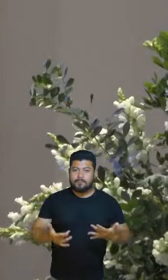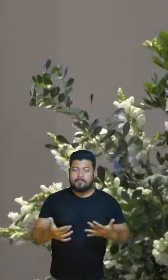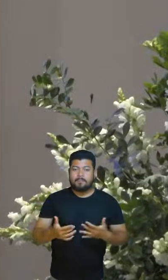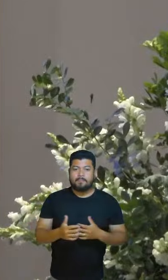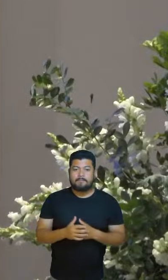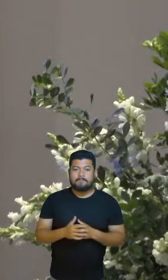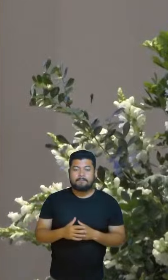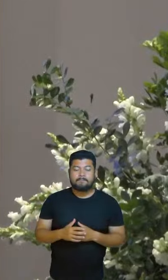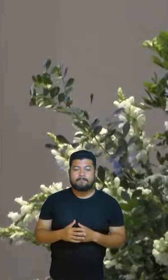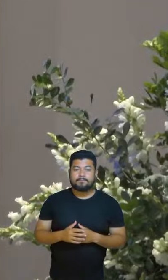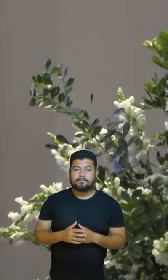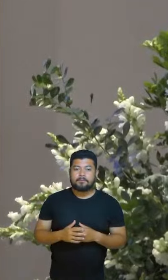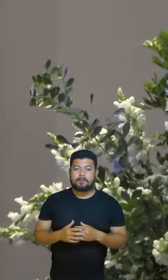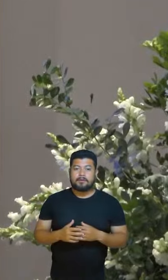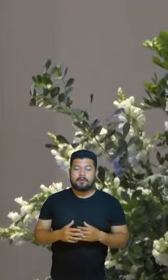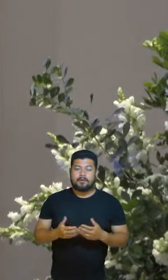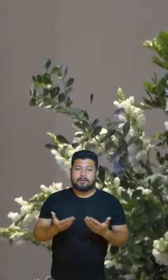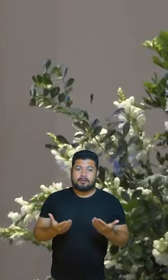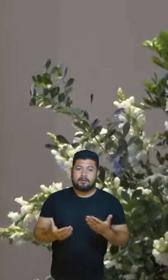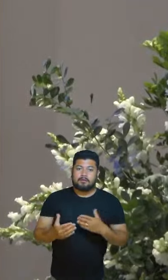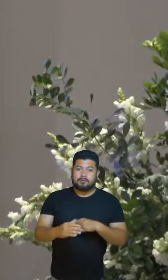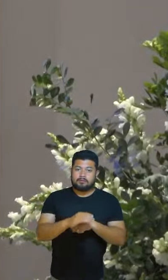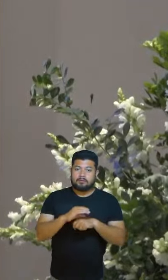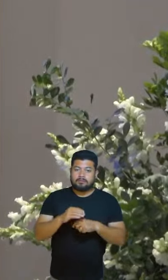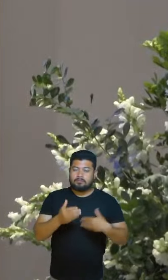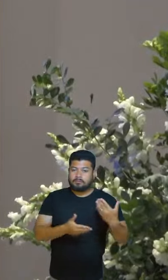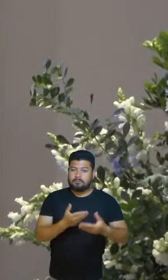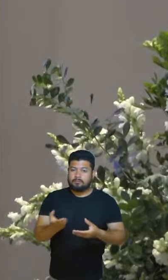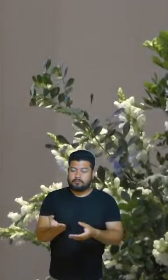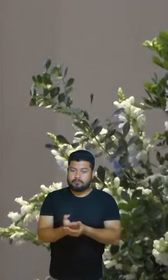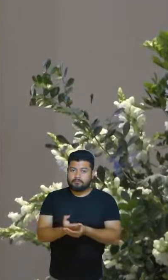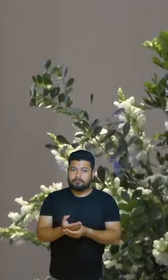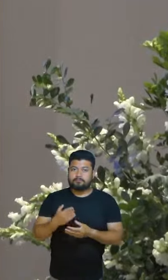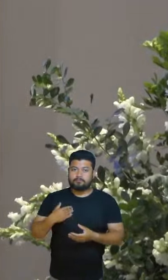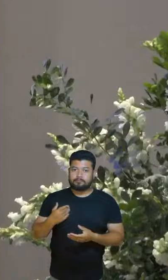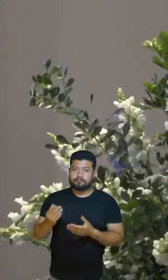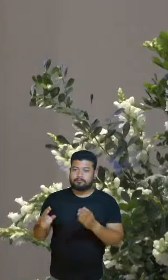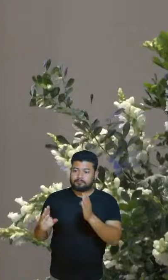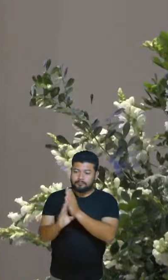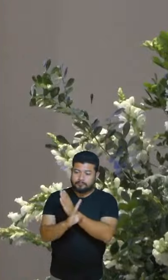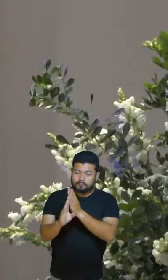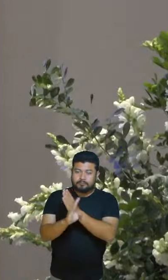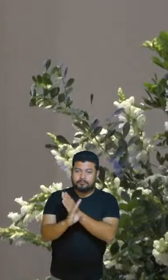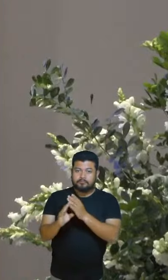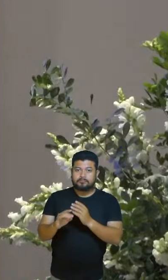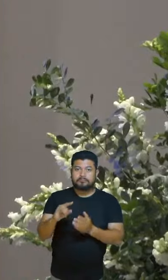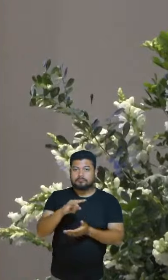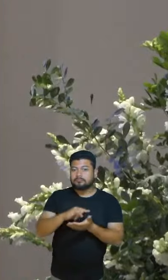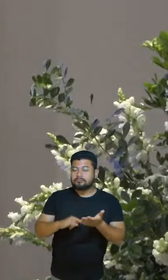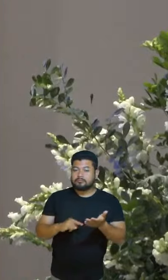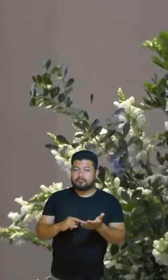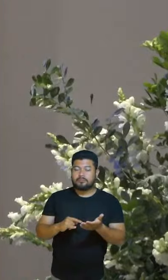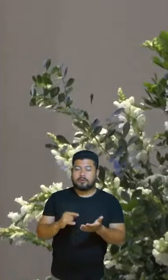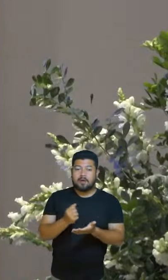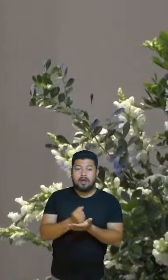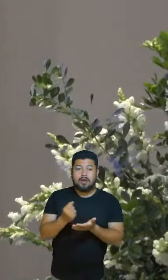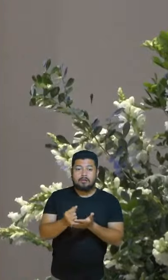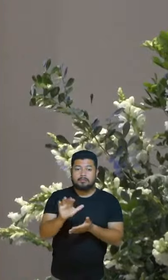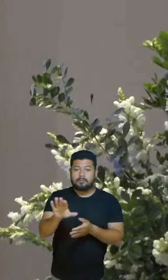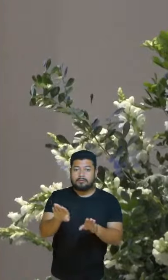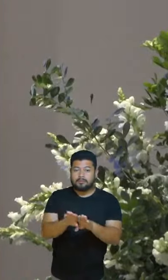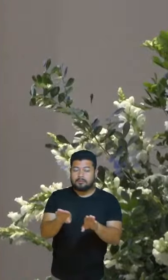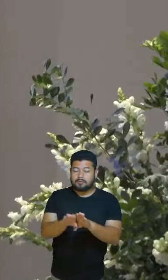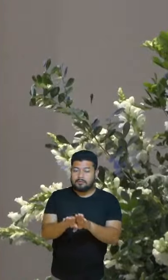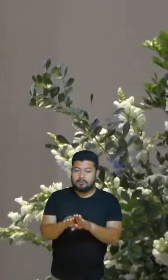civil exige que é o perito trazer não só um laudo mas o método aplicado para permitir que as partes